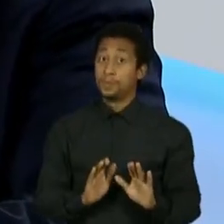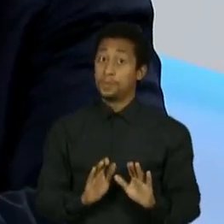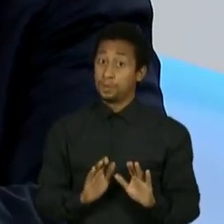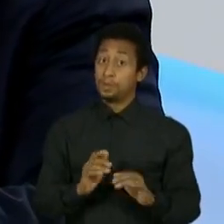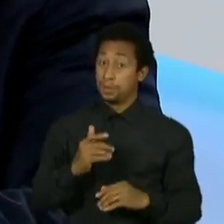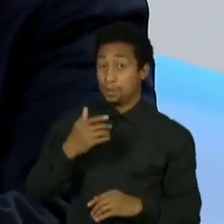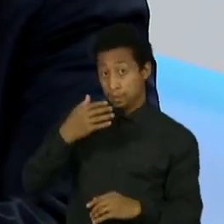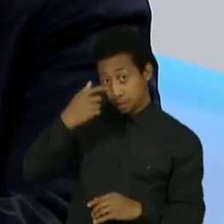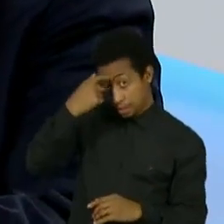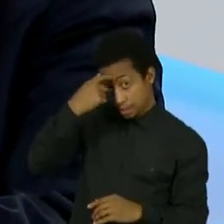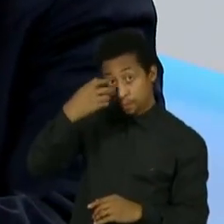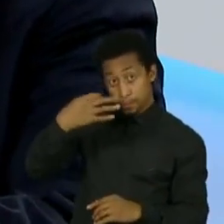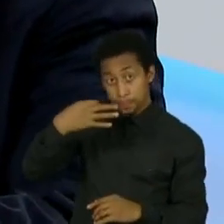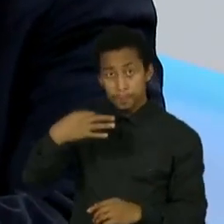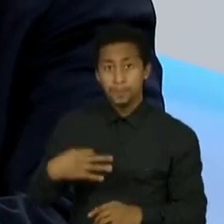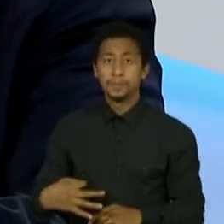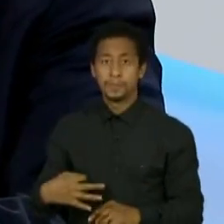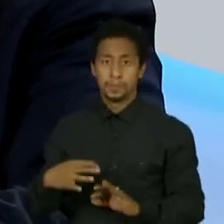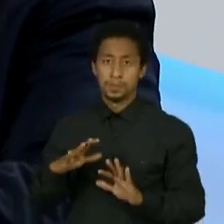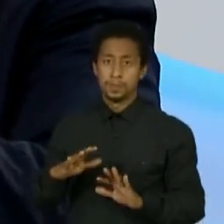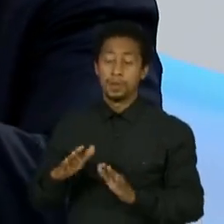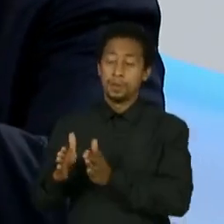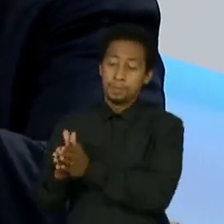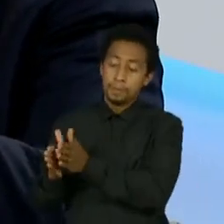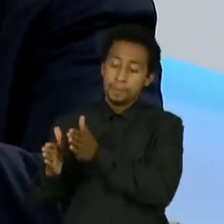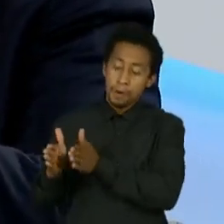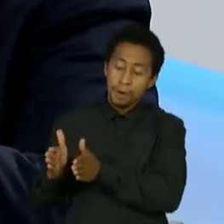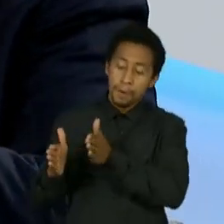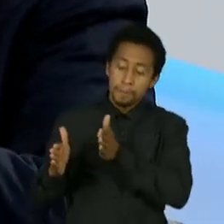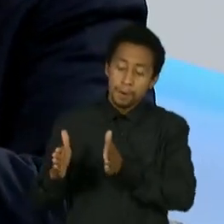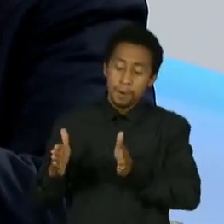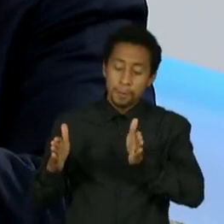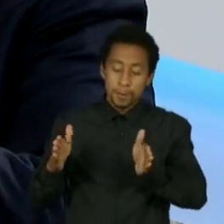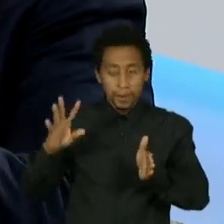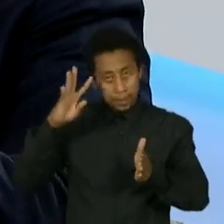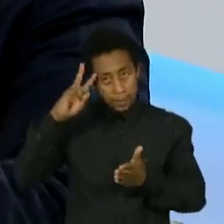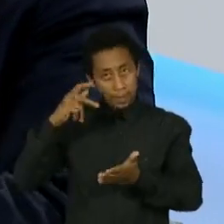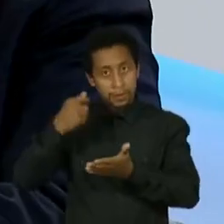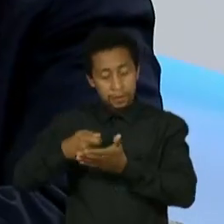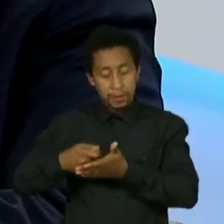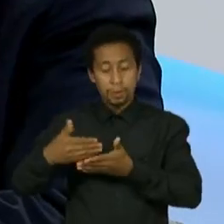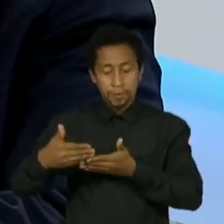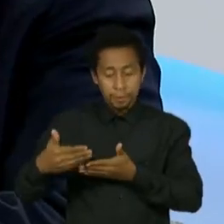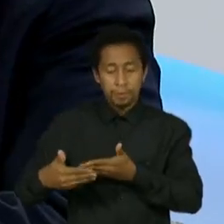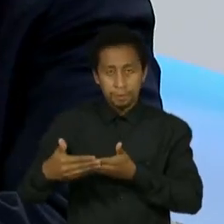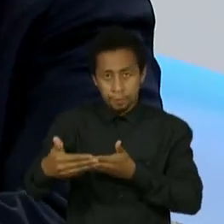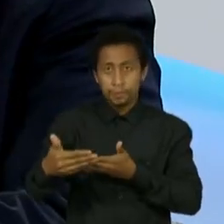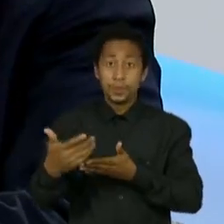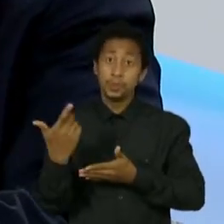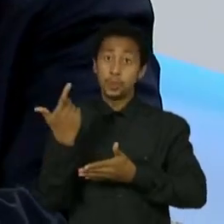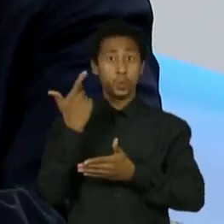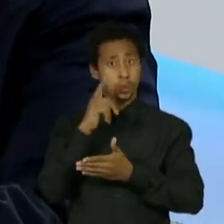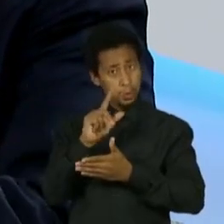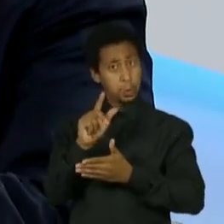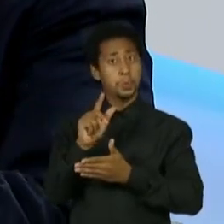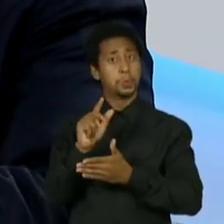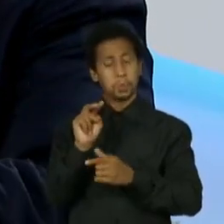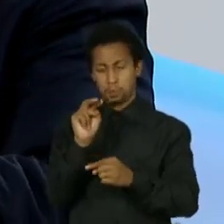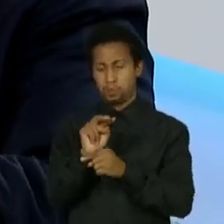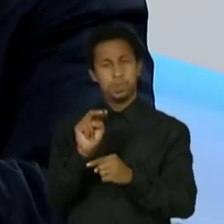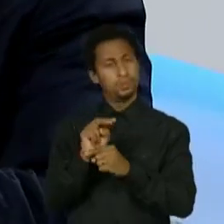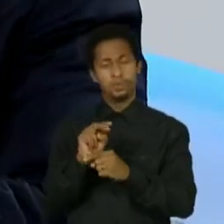cientes das providências que já tomamos e que foram produtivas e até agora